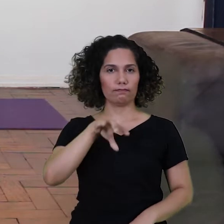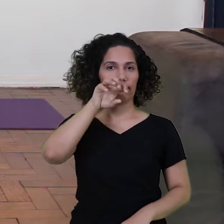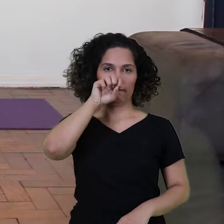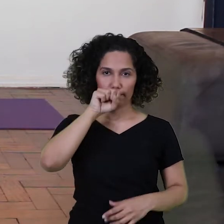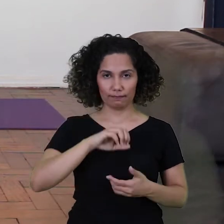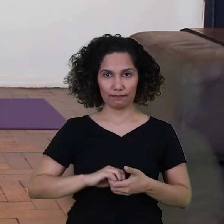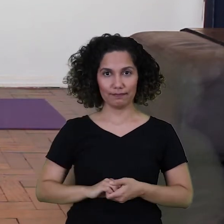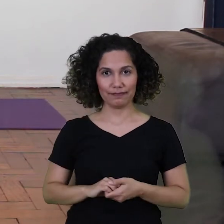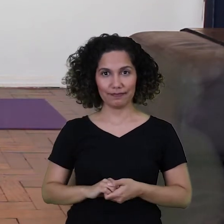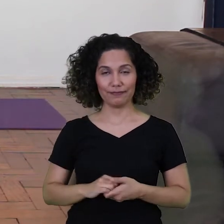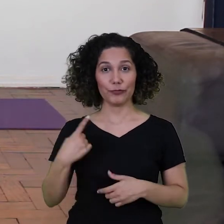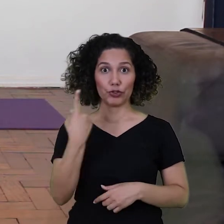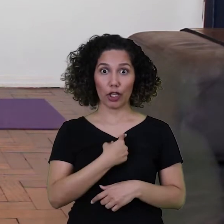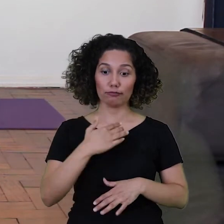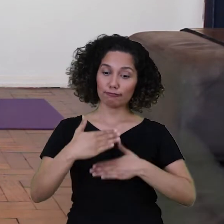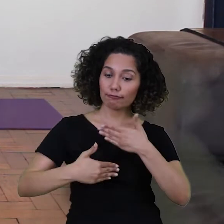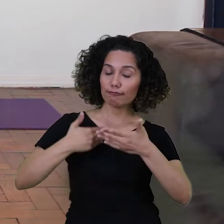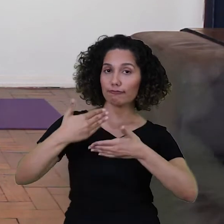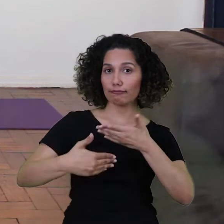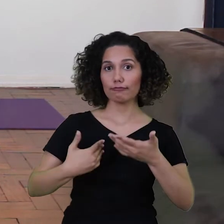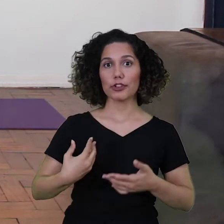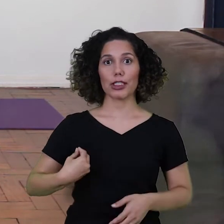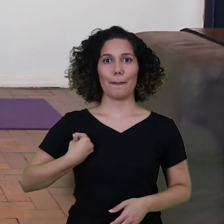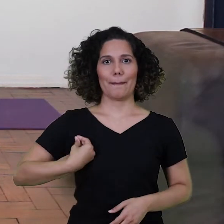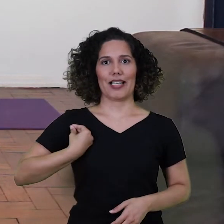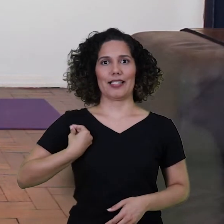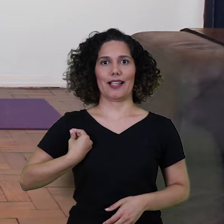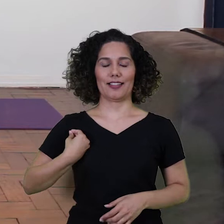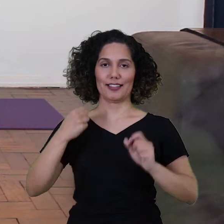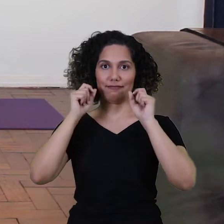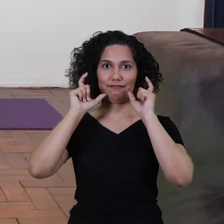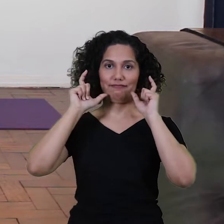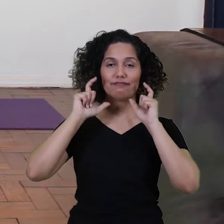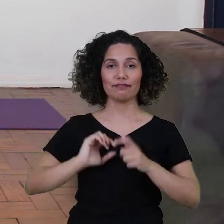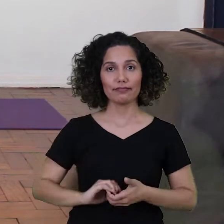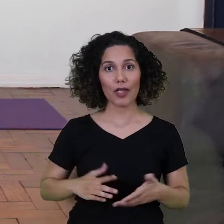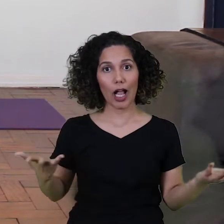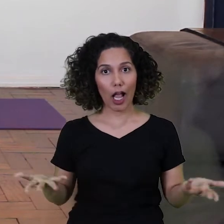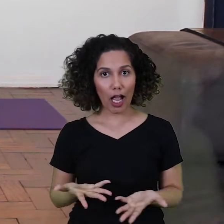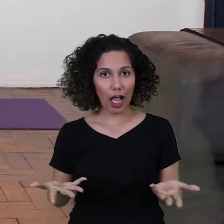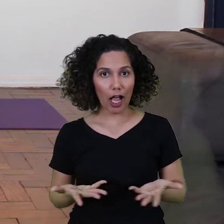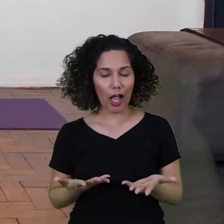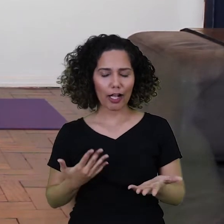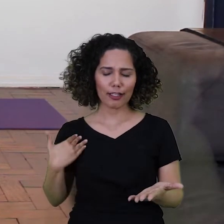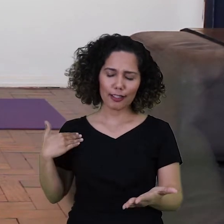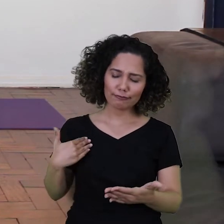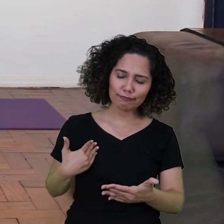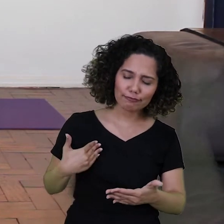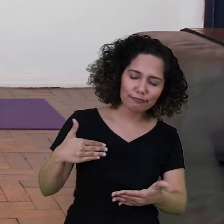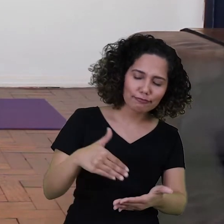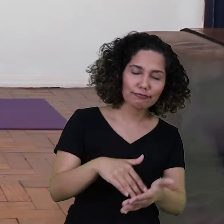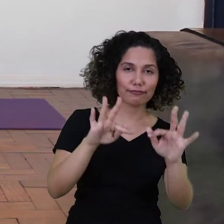fizer. A gente está construindo um estado de presença. Então, a partir de agora, até o final